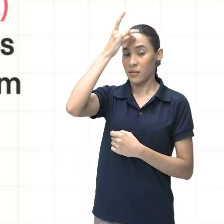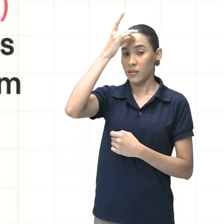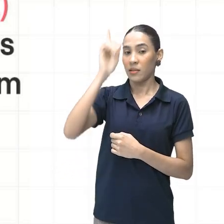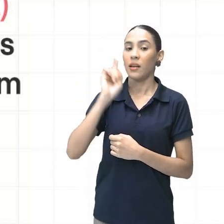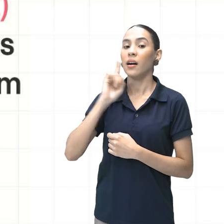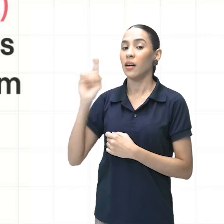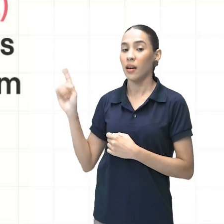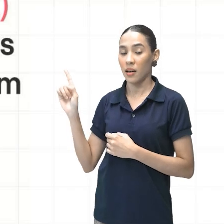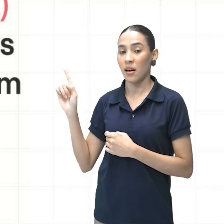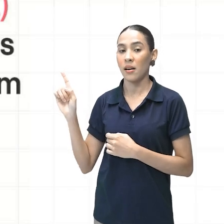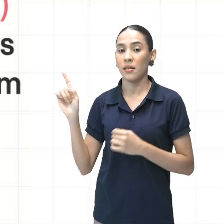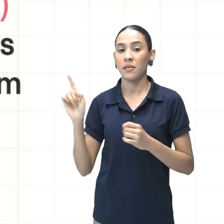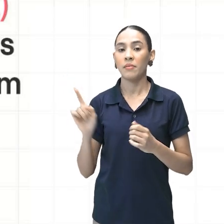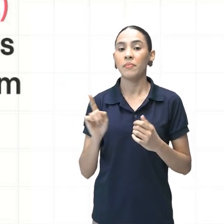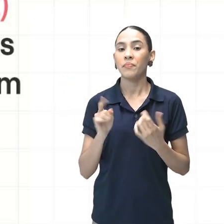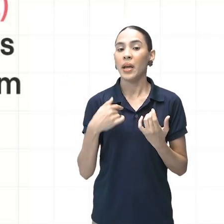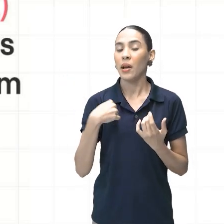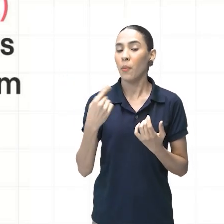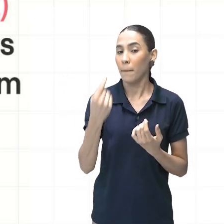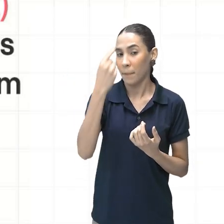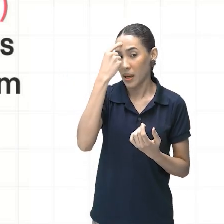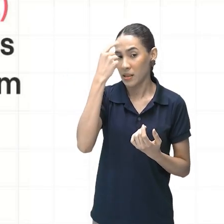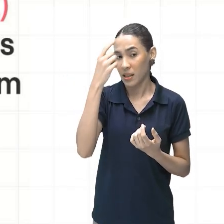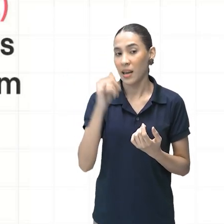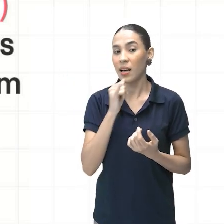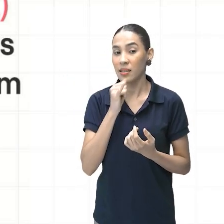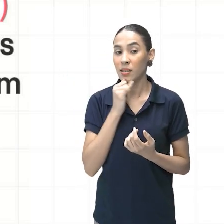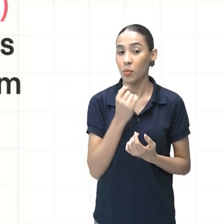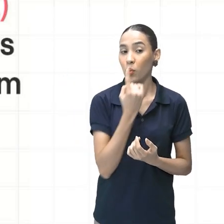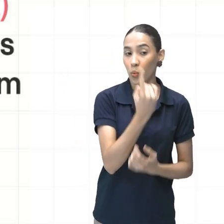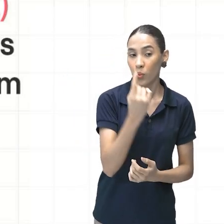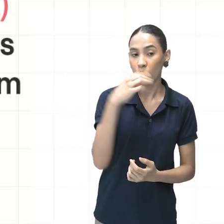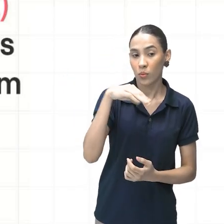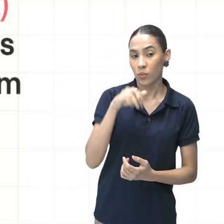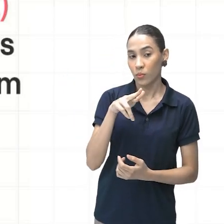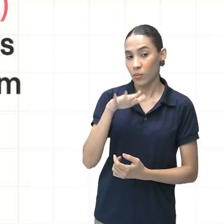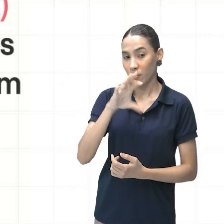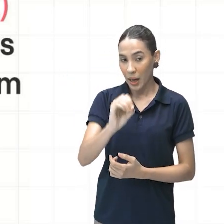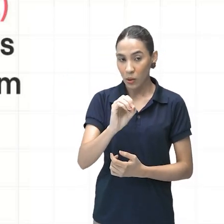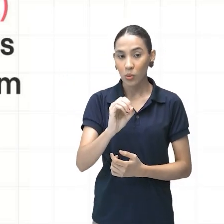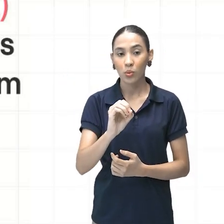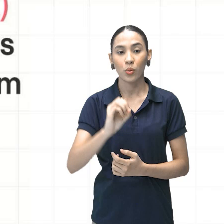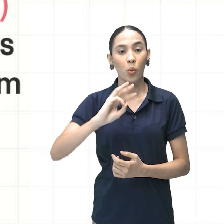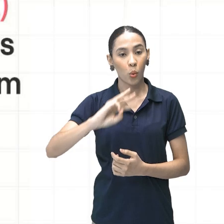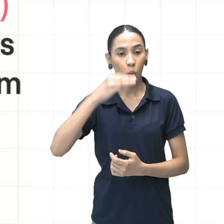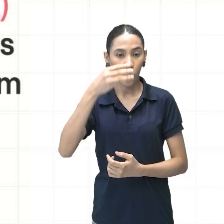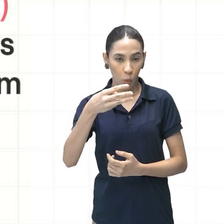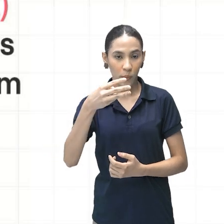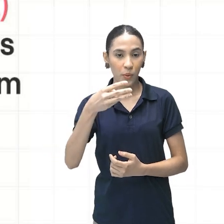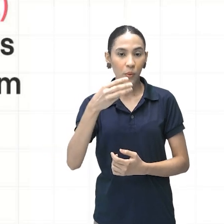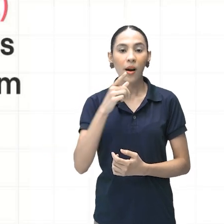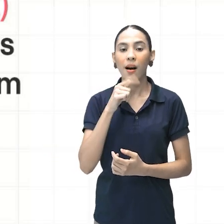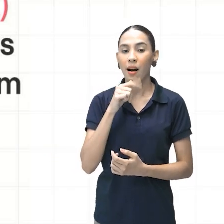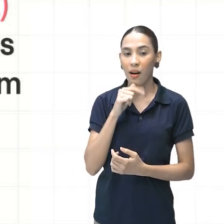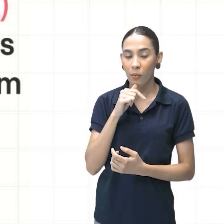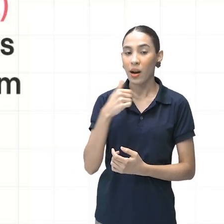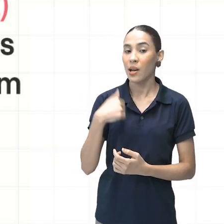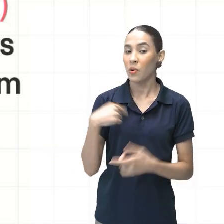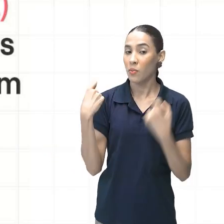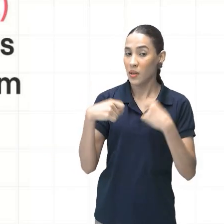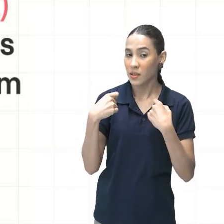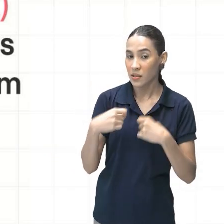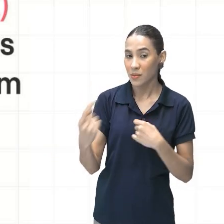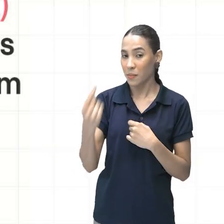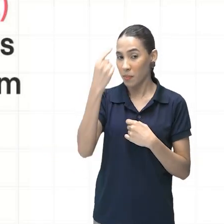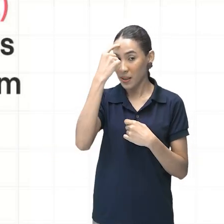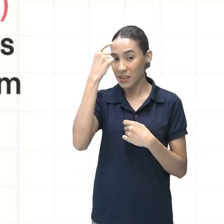primeira ideia. Toda vez que eu pensar em 1 metro cúbico de água, certo? Eu tenho que pensar que eu vou